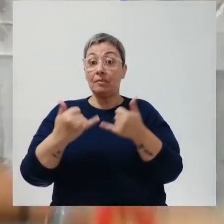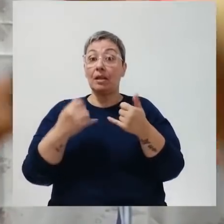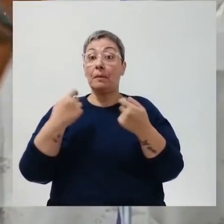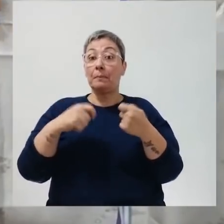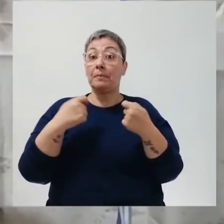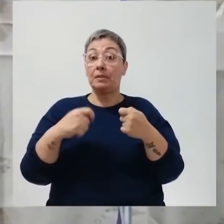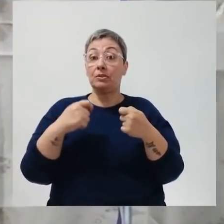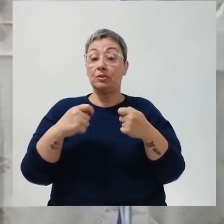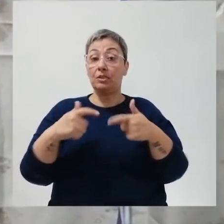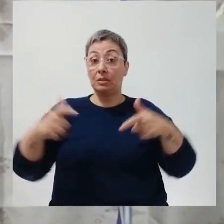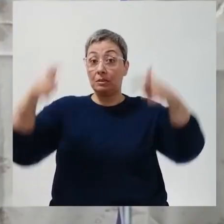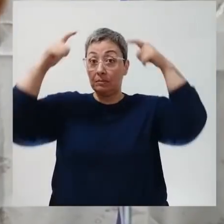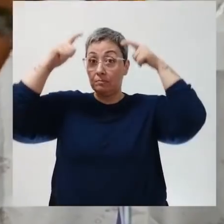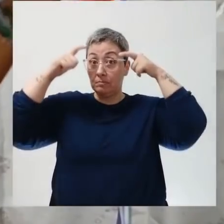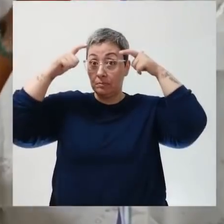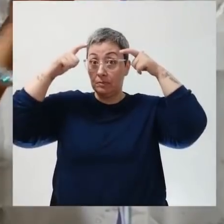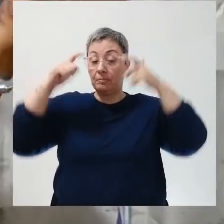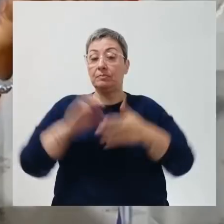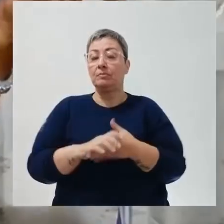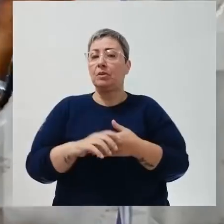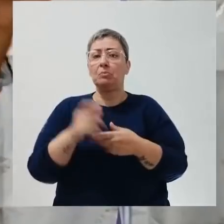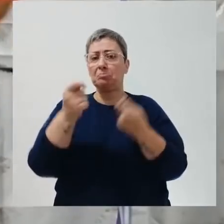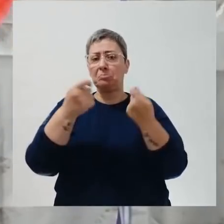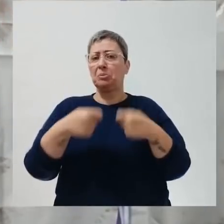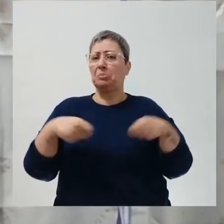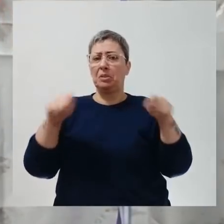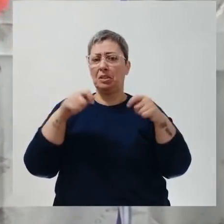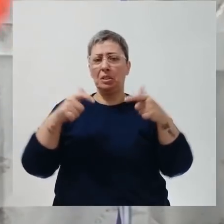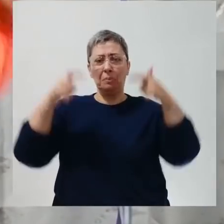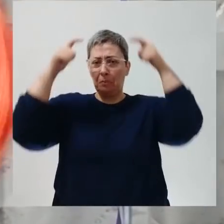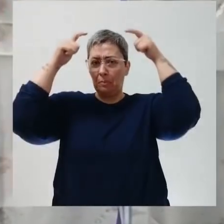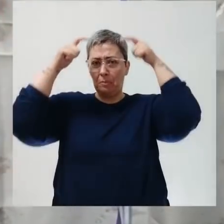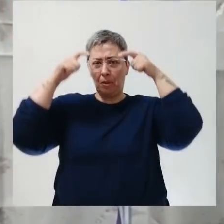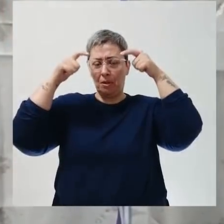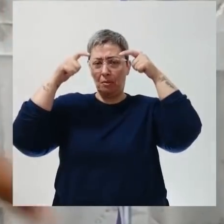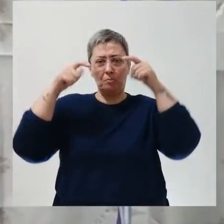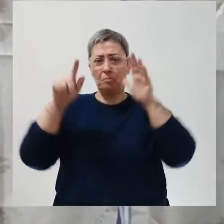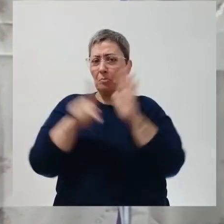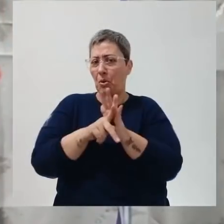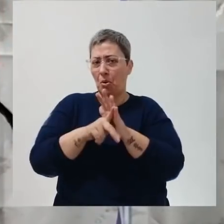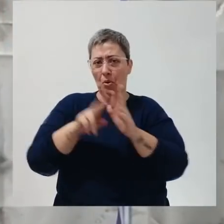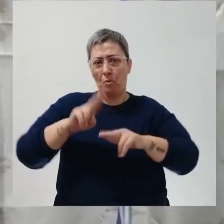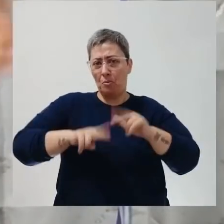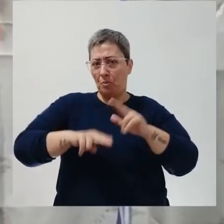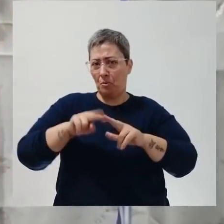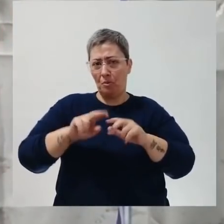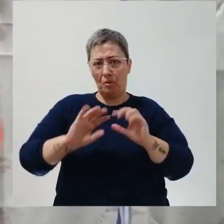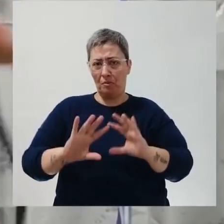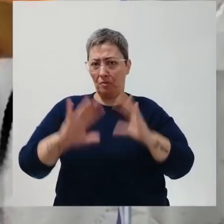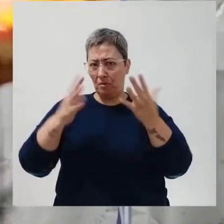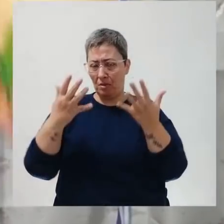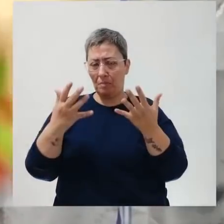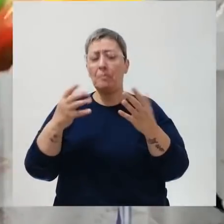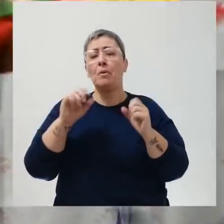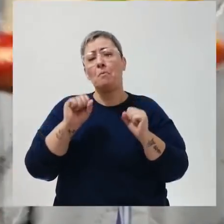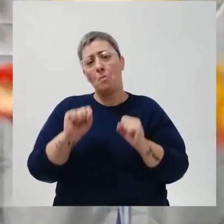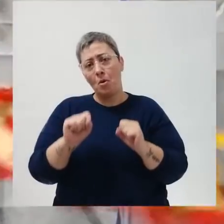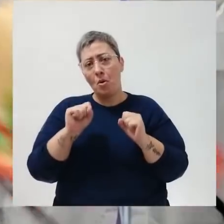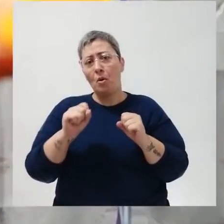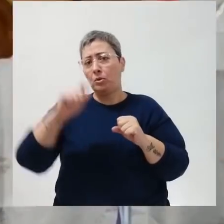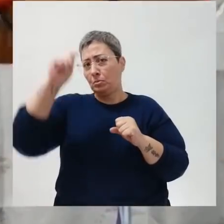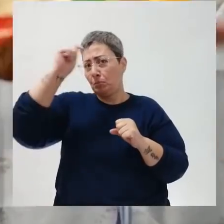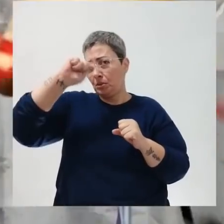vai precisar de um chapéu. Não precisa necessariamente ser um chapéu de festa junina, tá? Pode ser